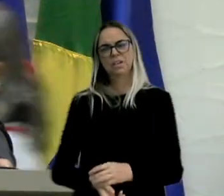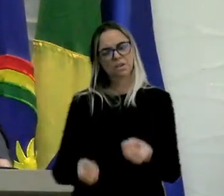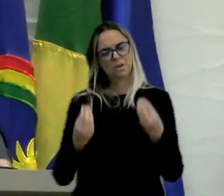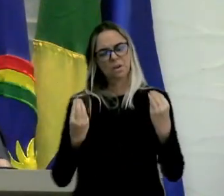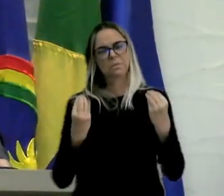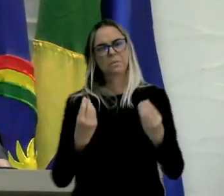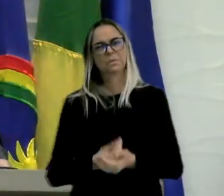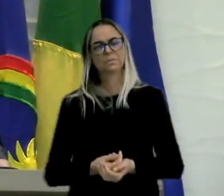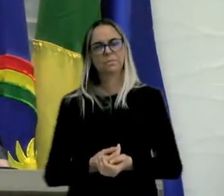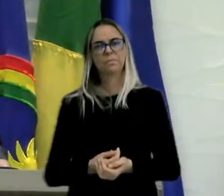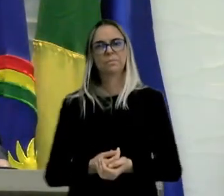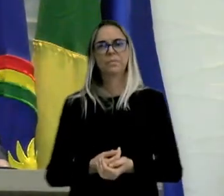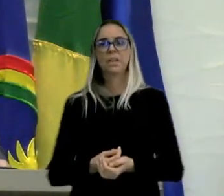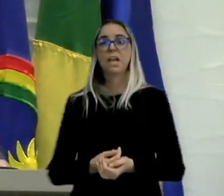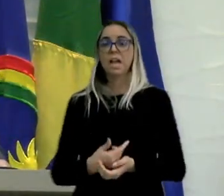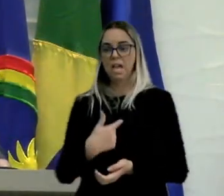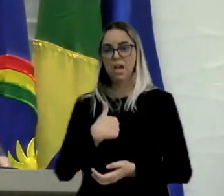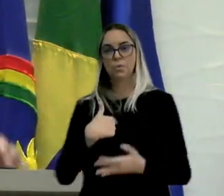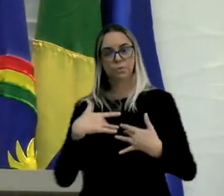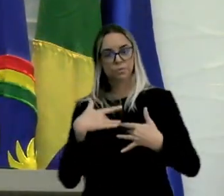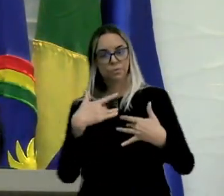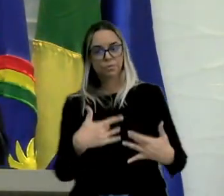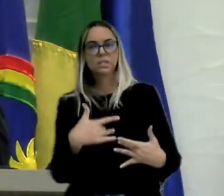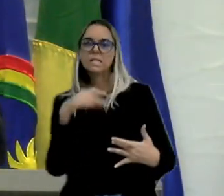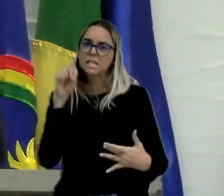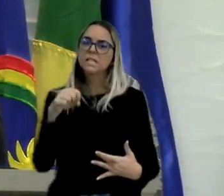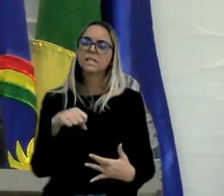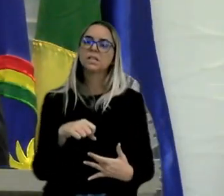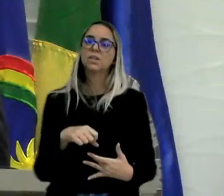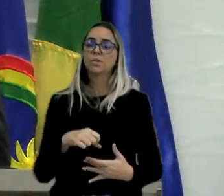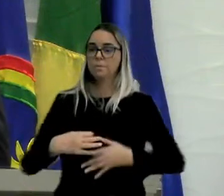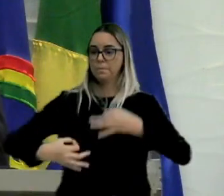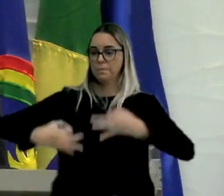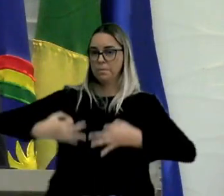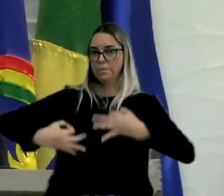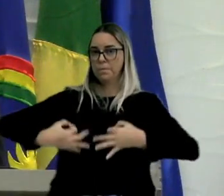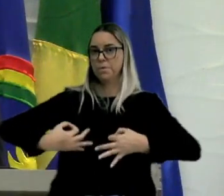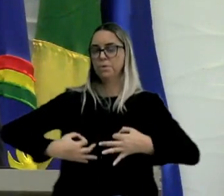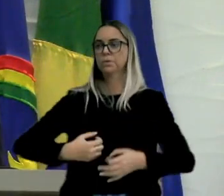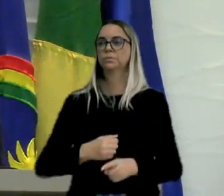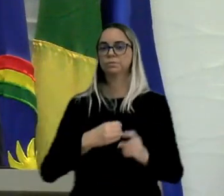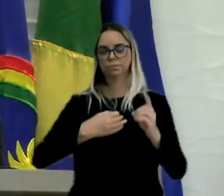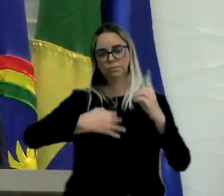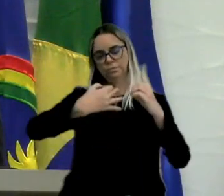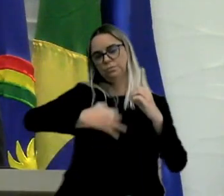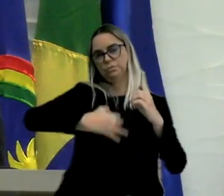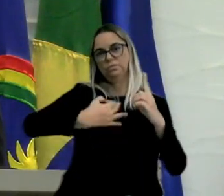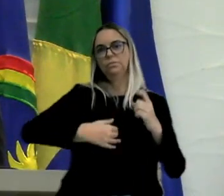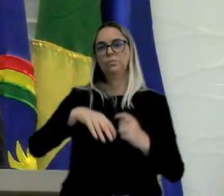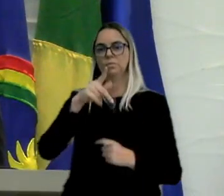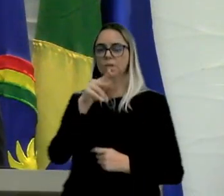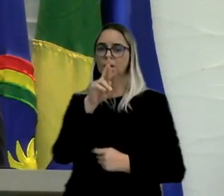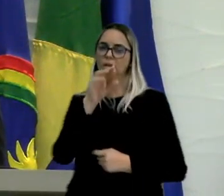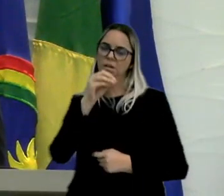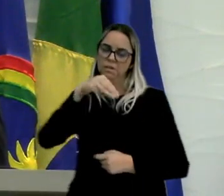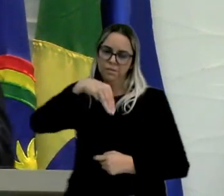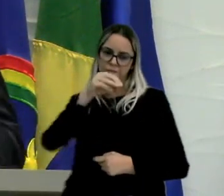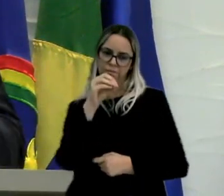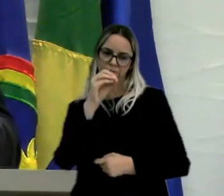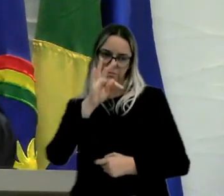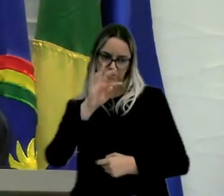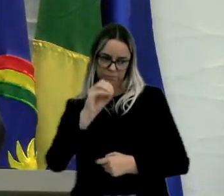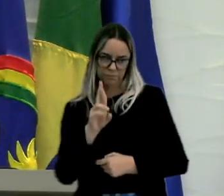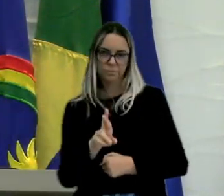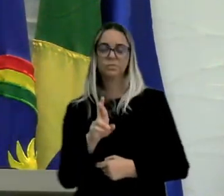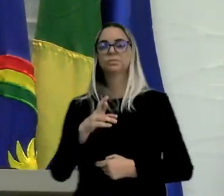à disposição o promotor de justiça disse que ia